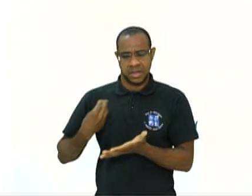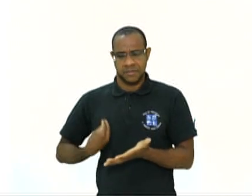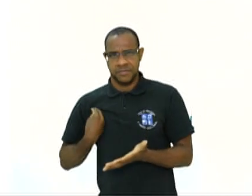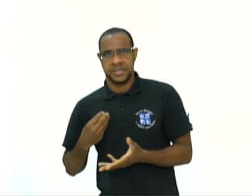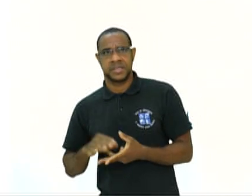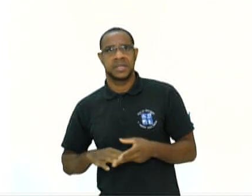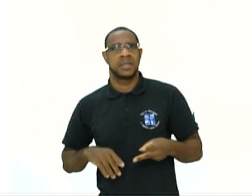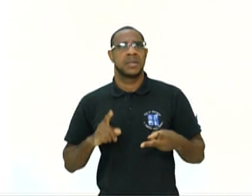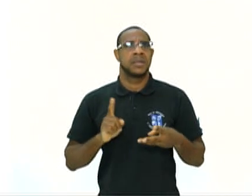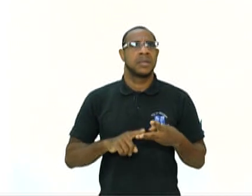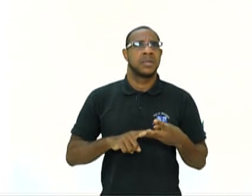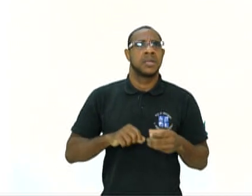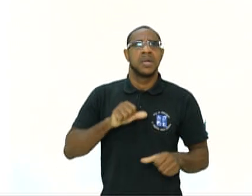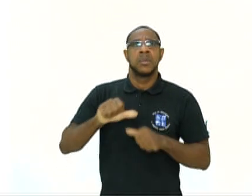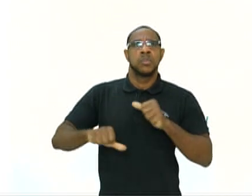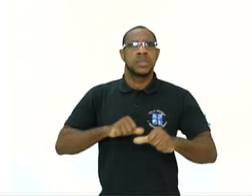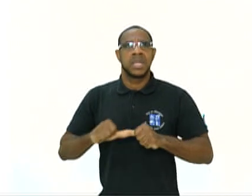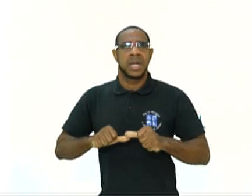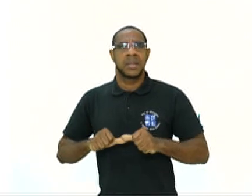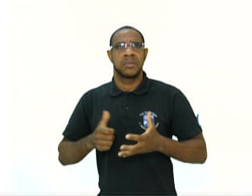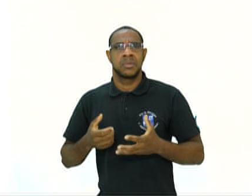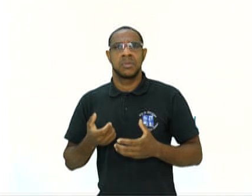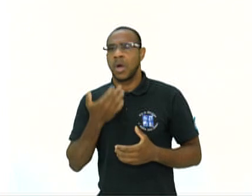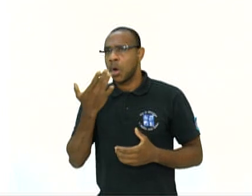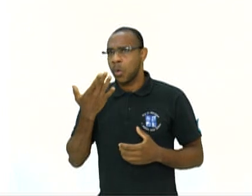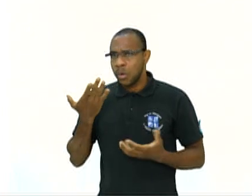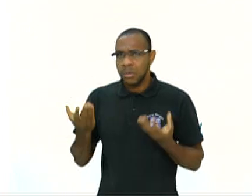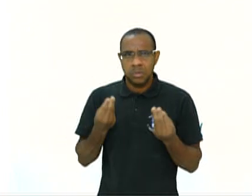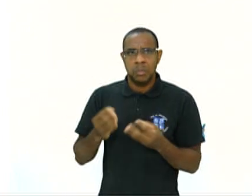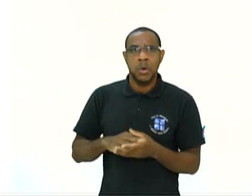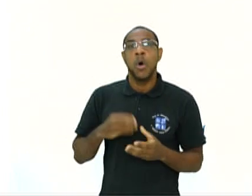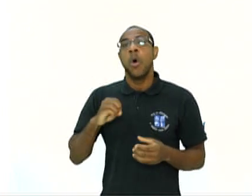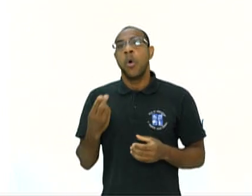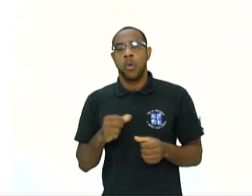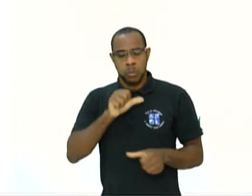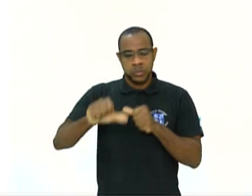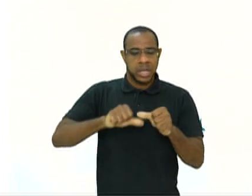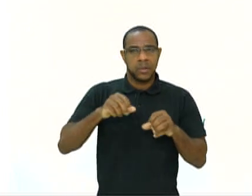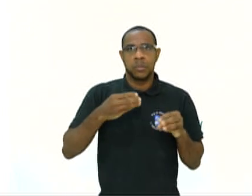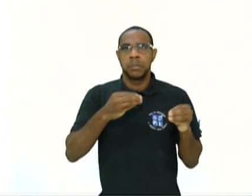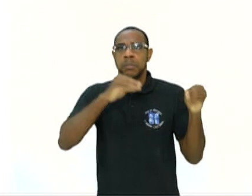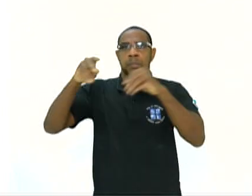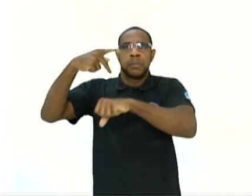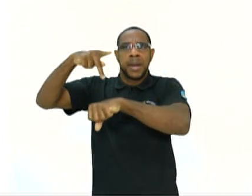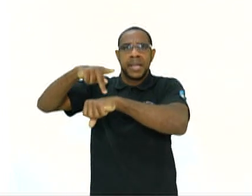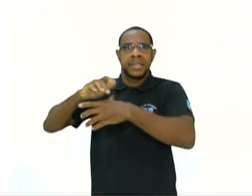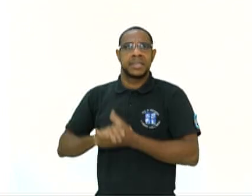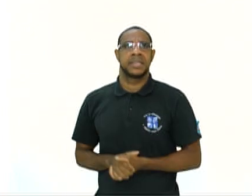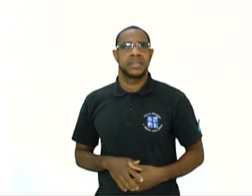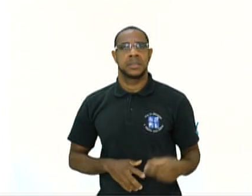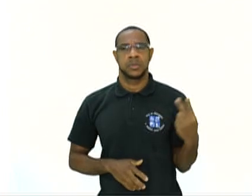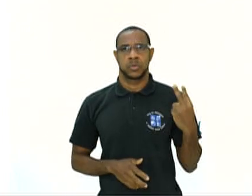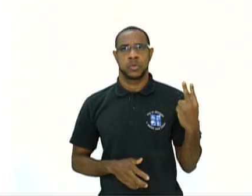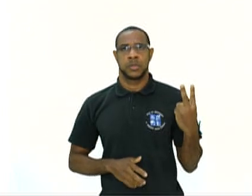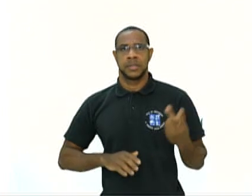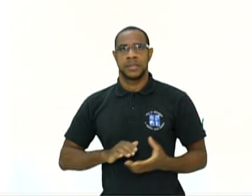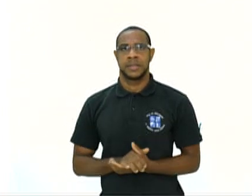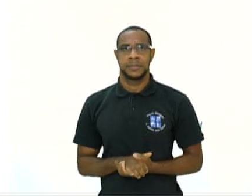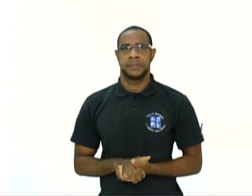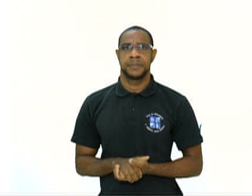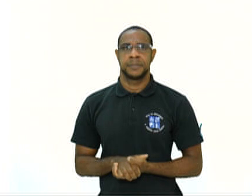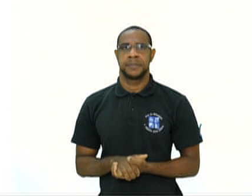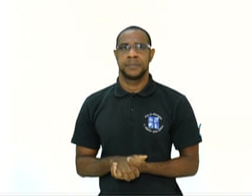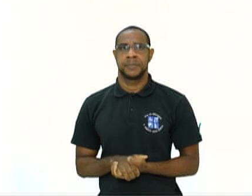ou mudaram-se de país? E na segunda frase, in the sentence, I'm not going to spend my life being a